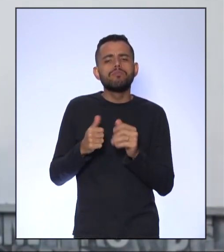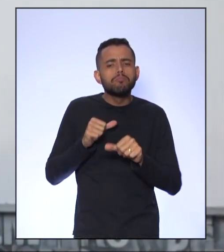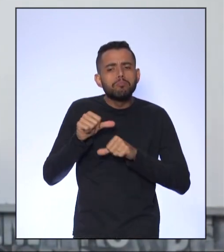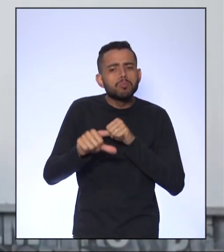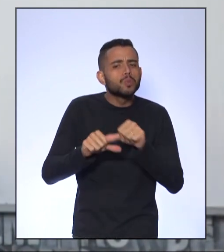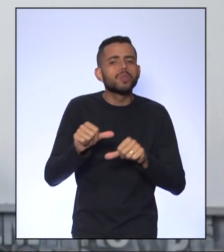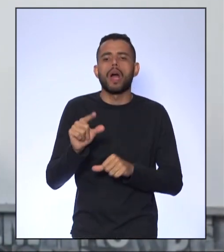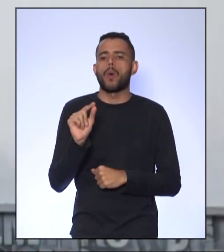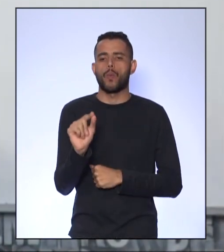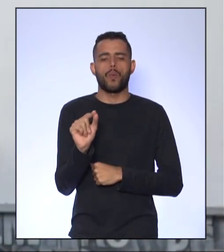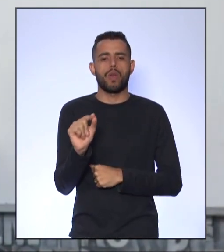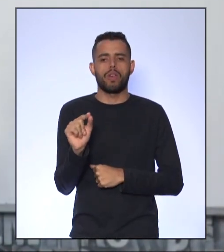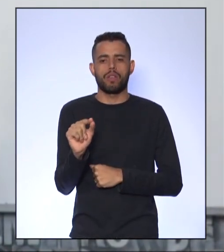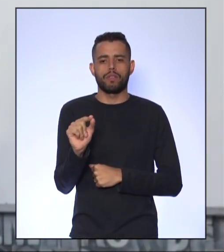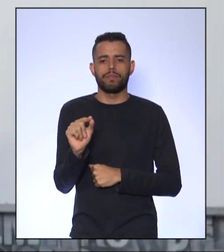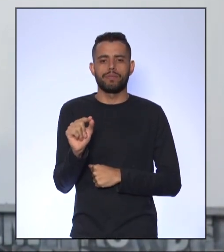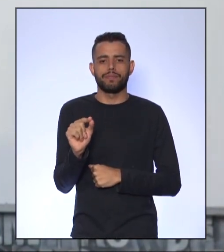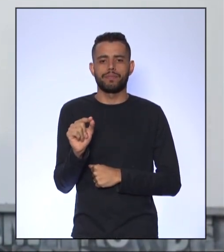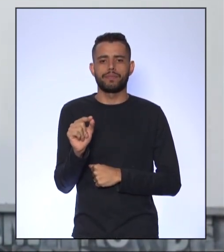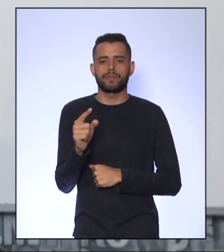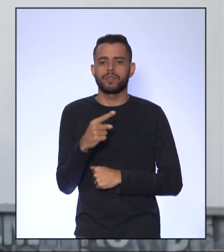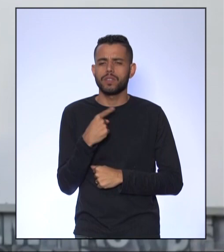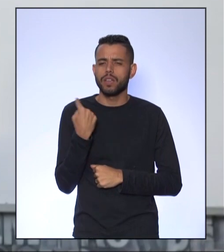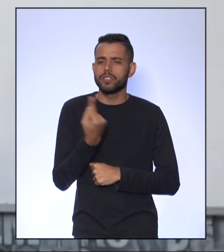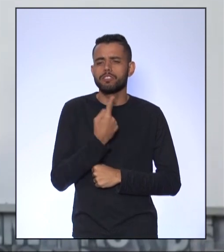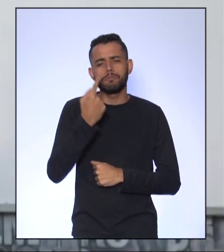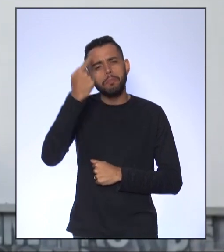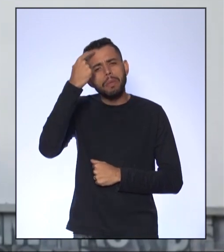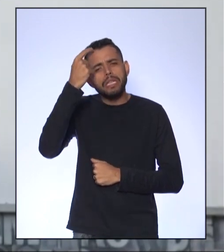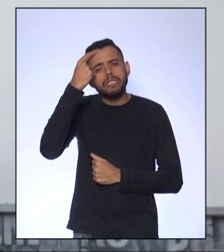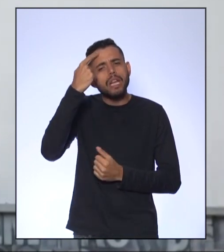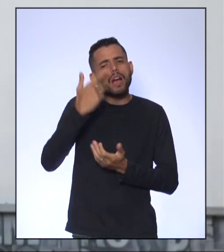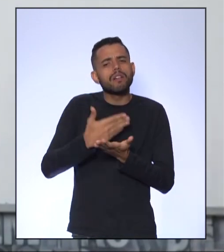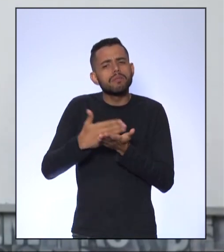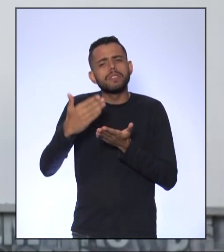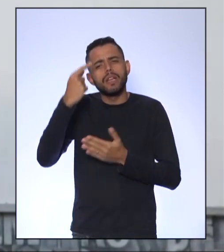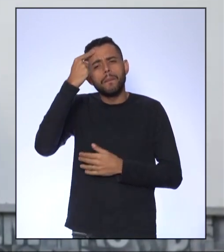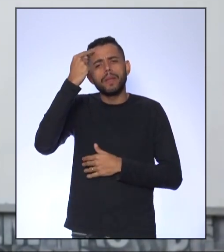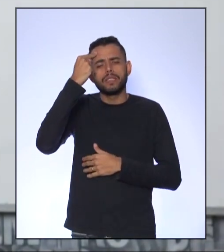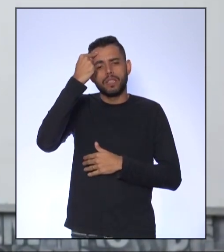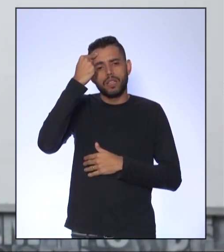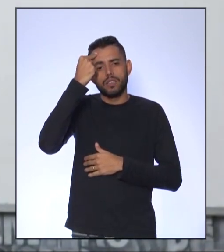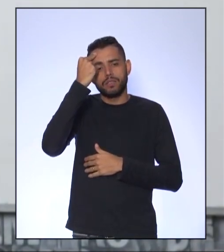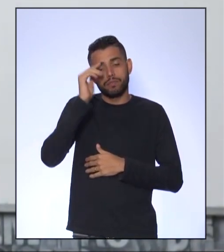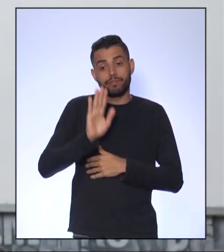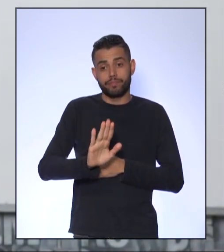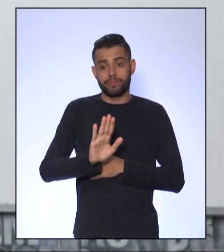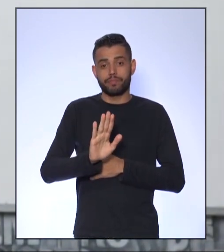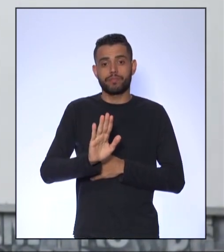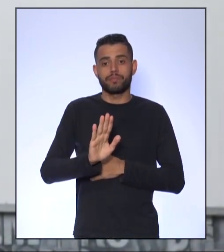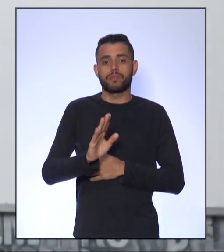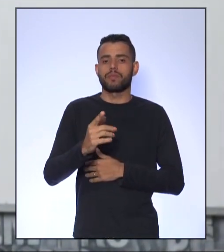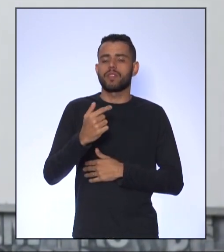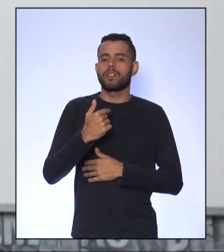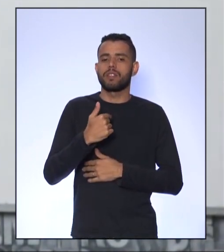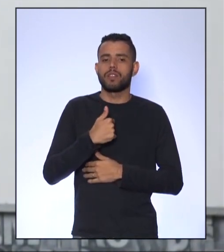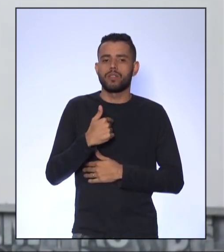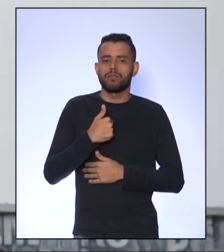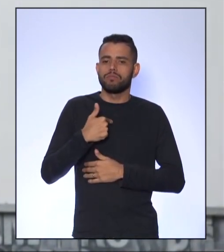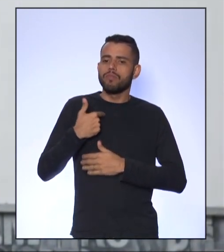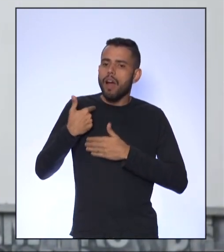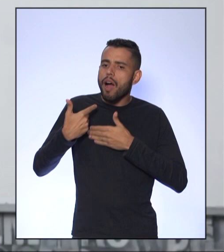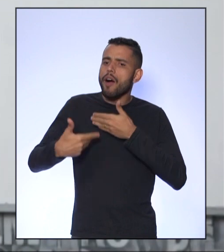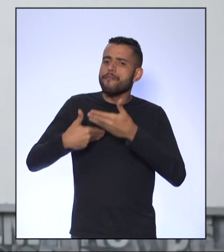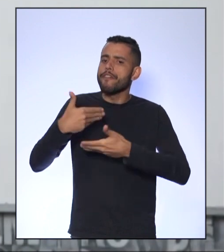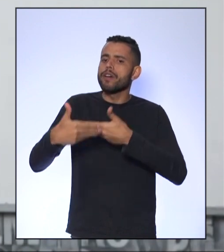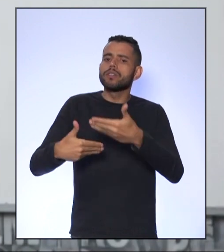mudança para a gente começar a pensar? Né? Primeiramente, eu tenho avanços